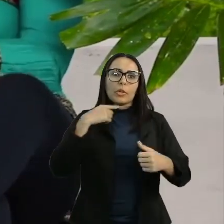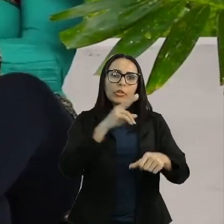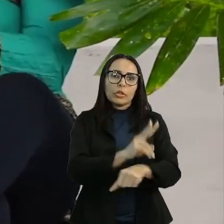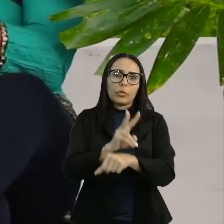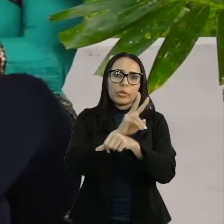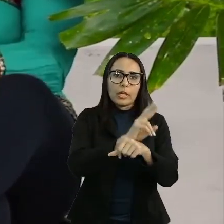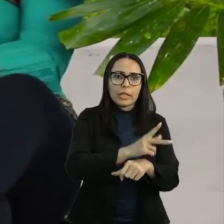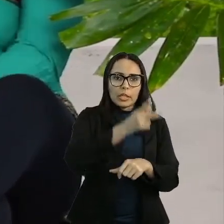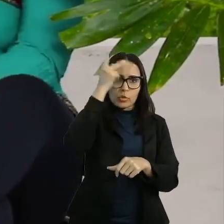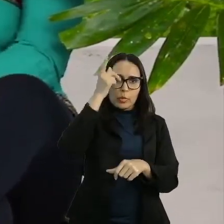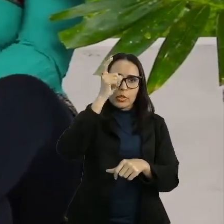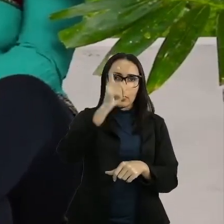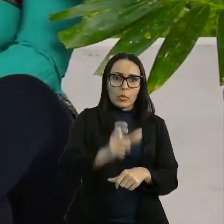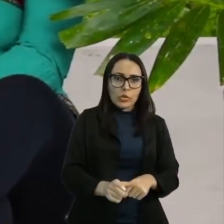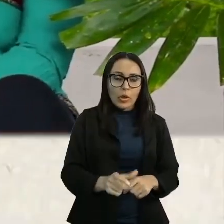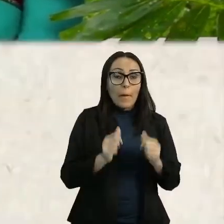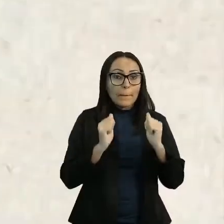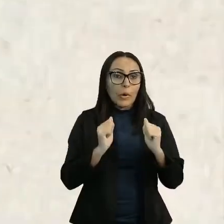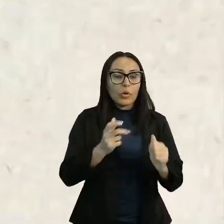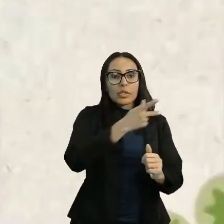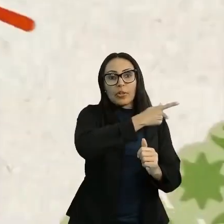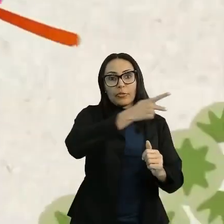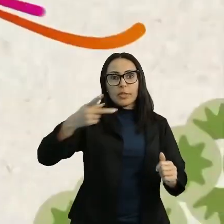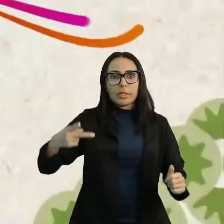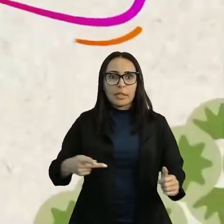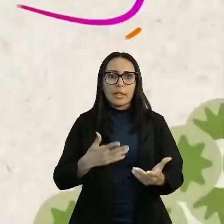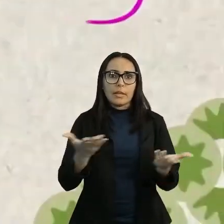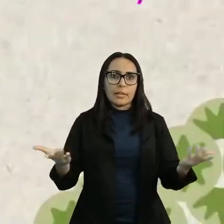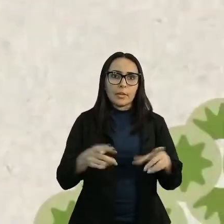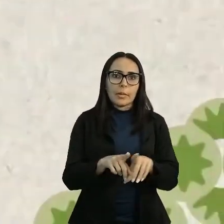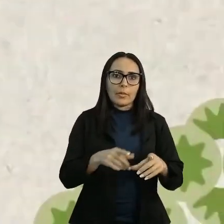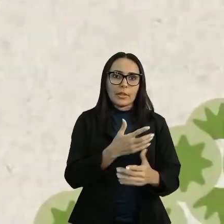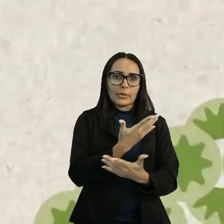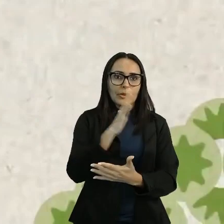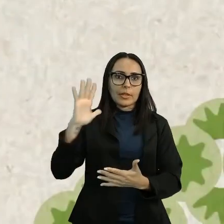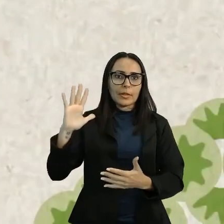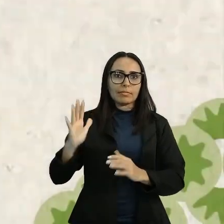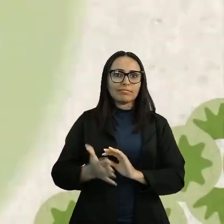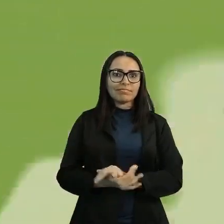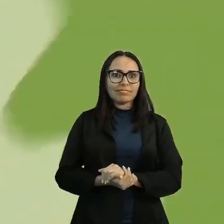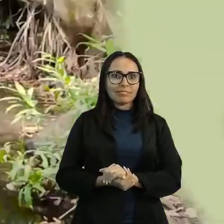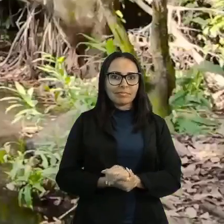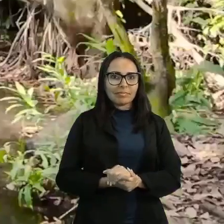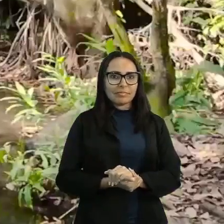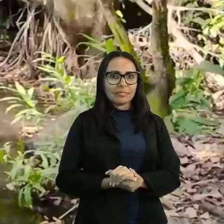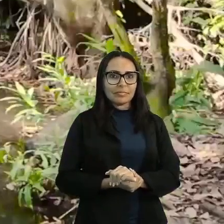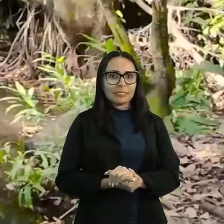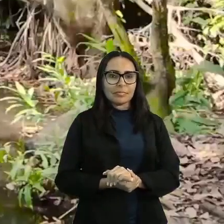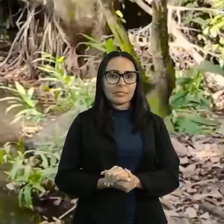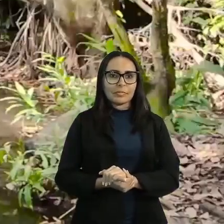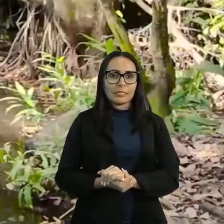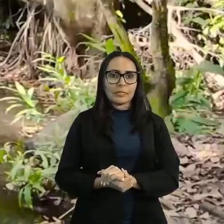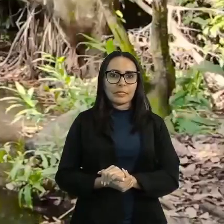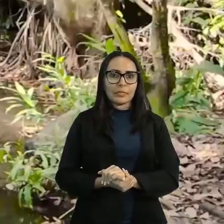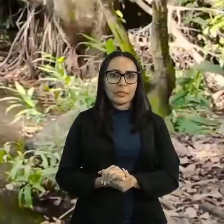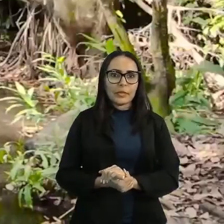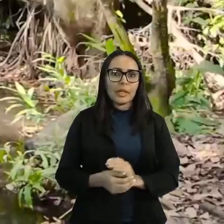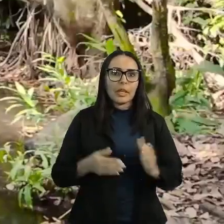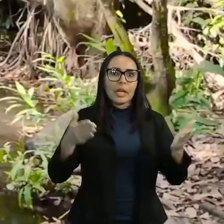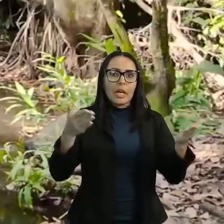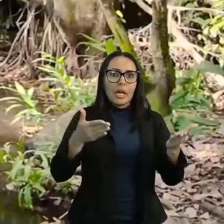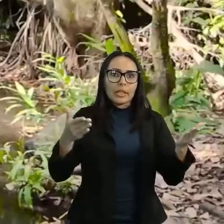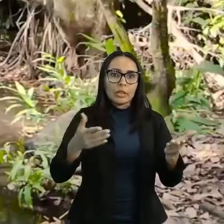no altar, elas vão falar dessa proposta de Bhakti, de devoção. Sim. A yoga que se popularizou bastante no Ocidente foi a Hatha Yoga, que é aquela yoga que a